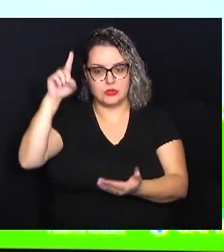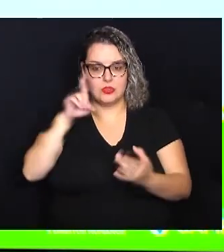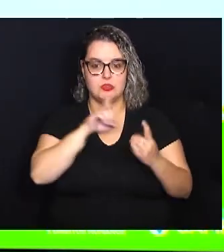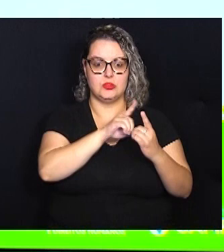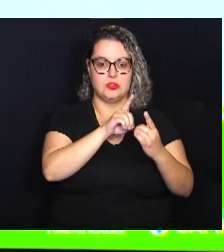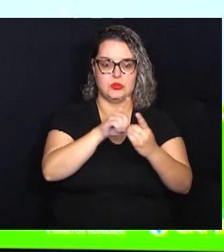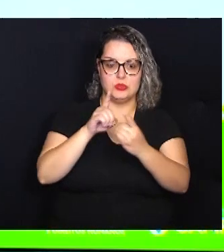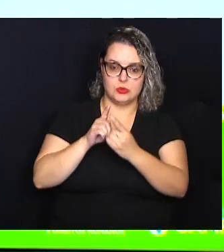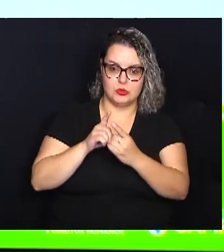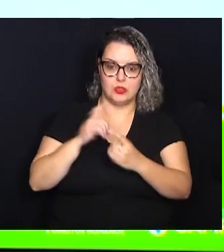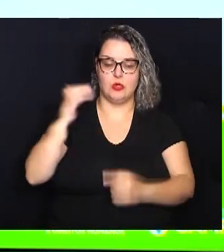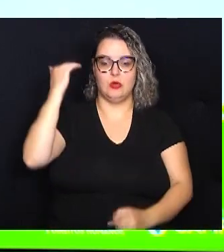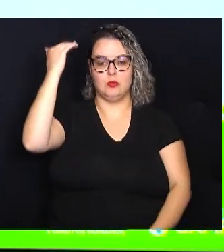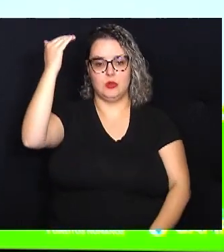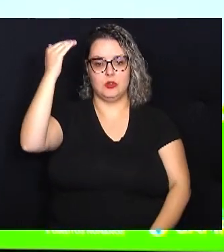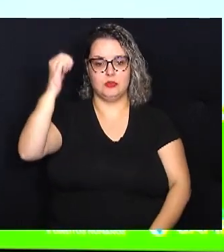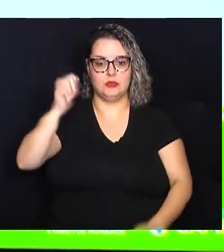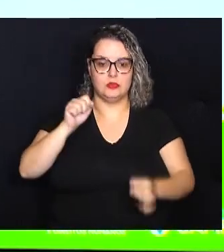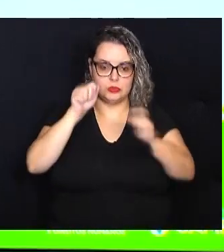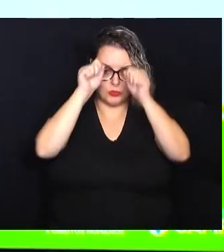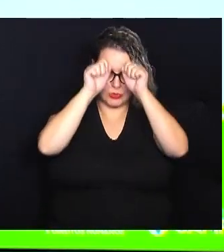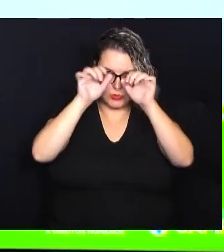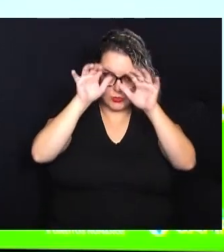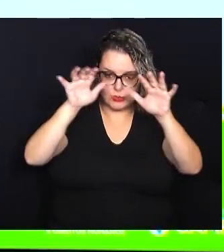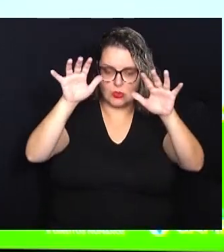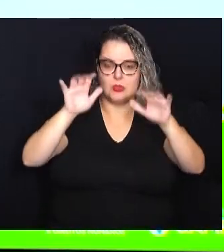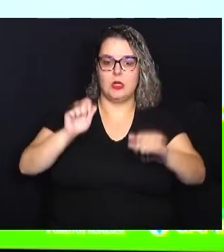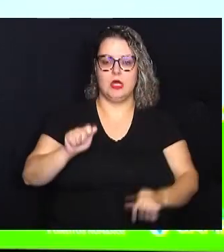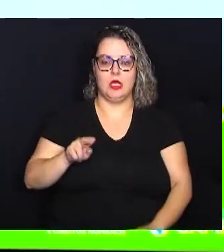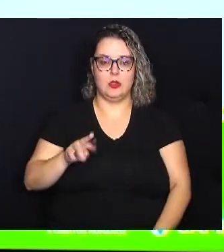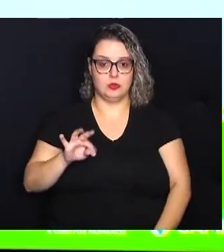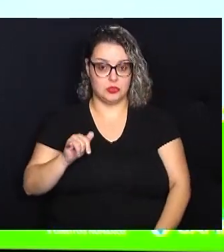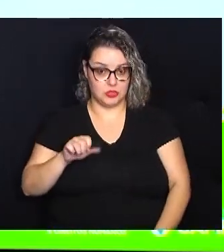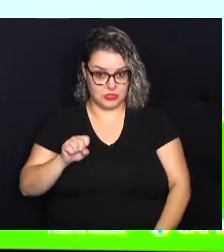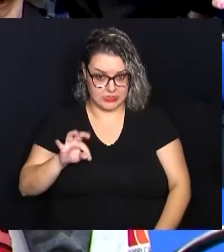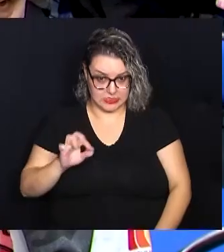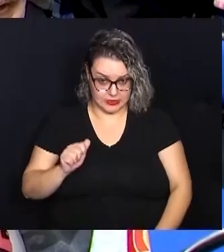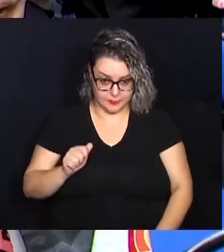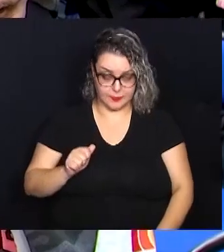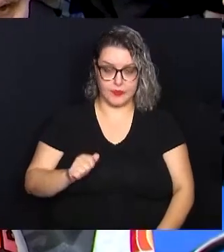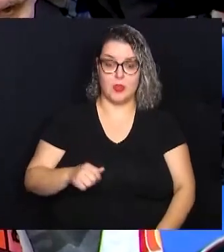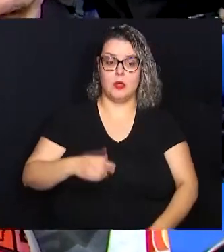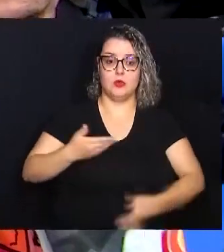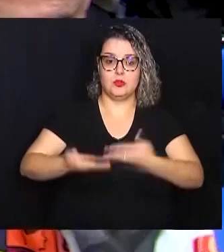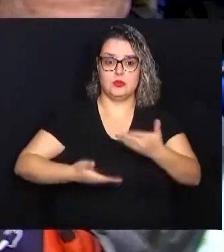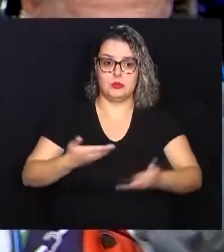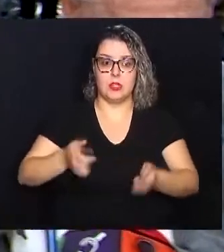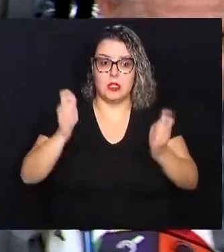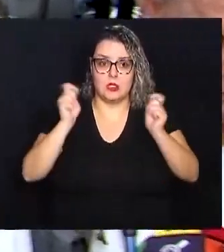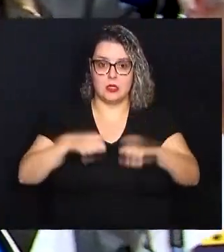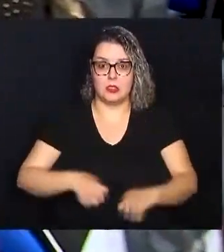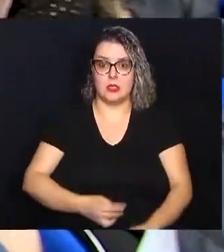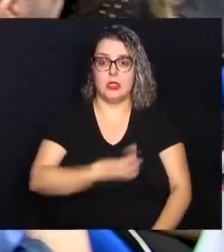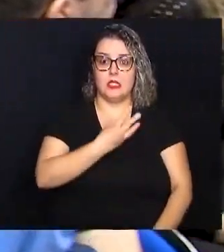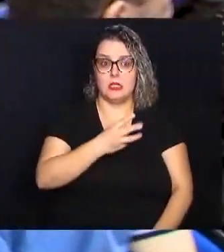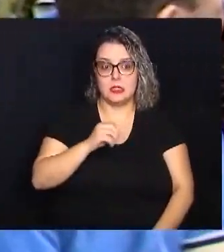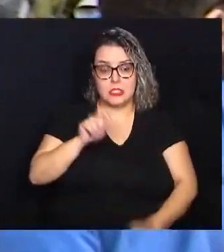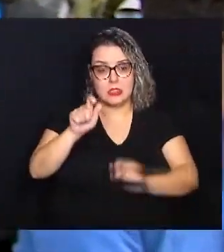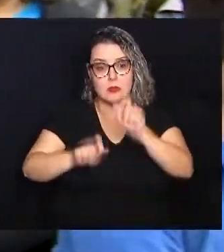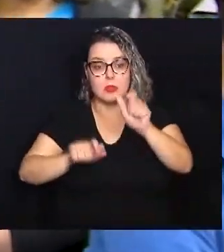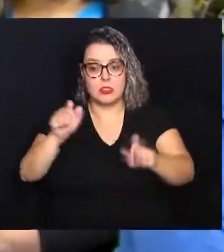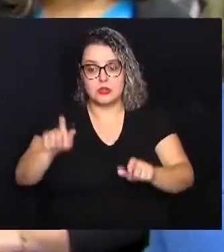para Adultos com transtorno do espectro autista. O serviço terá capacidade para até 30 pessoas e